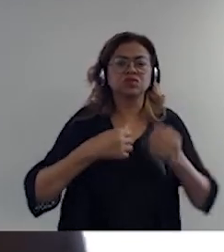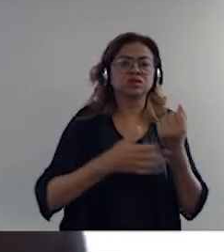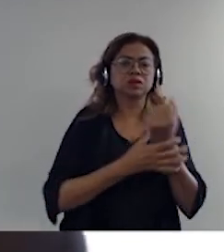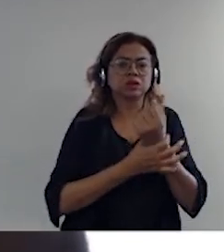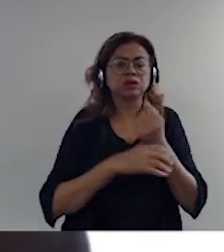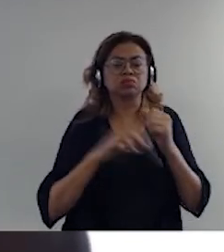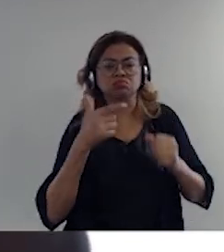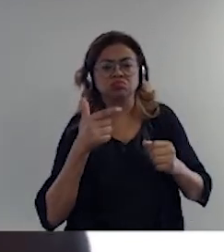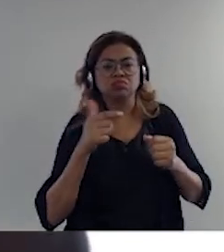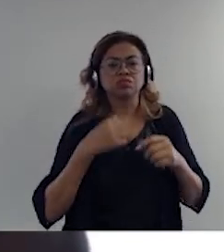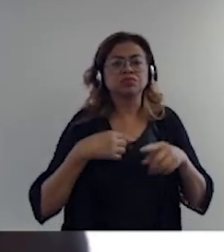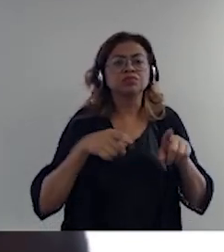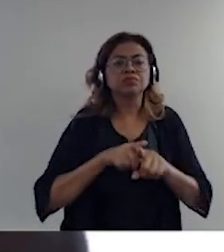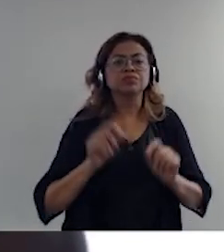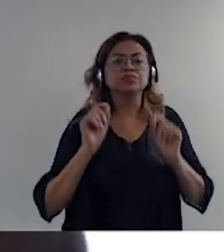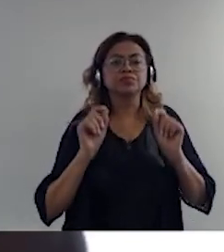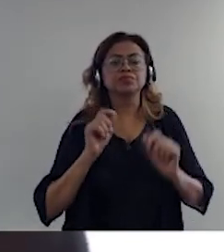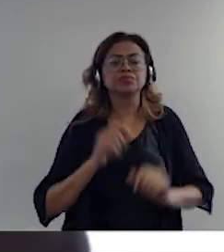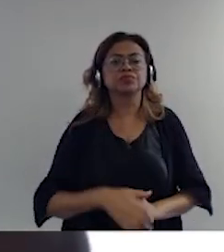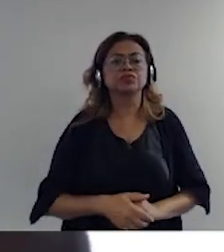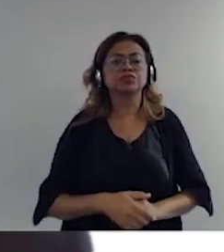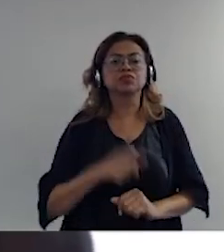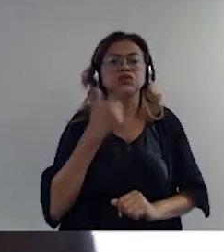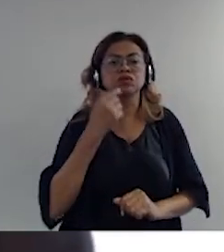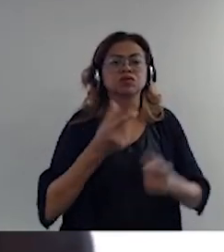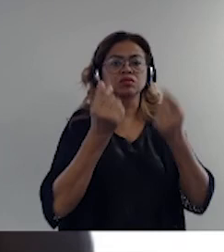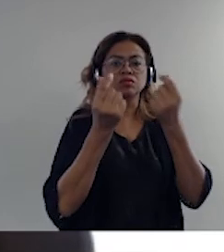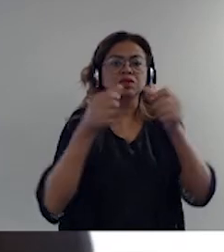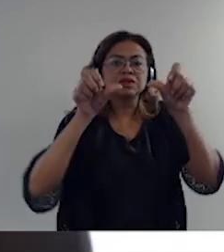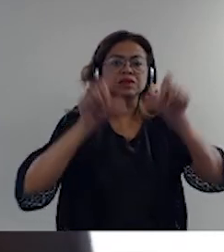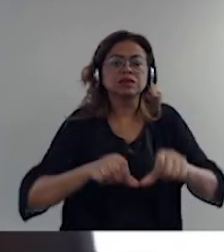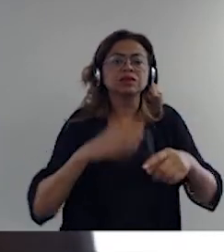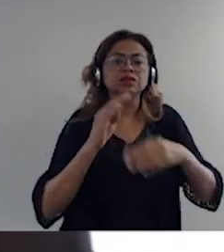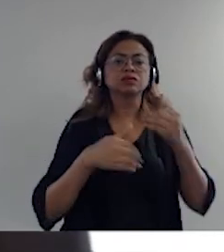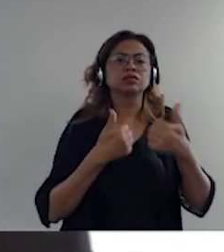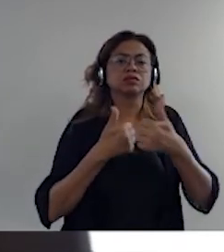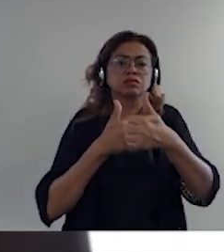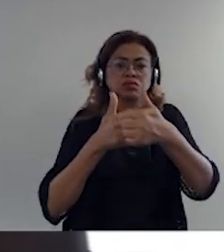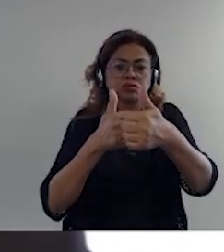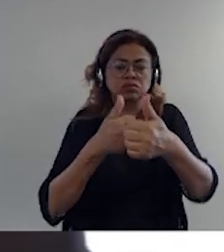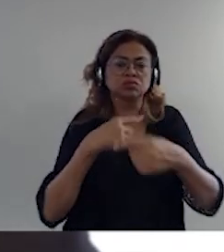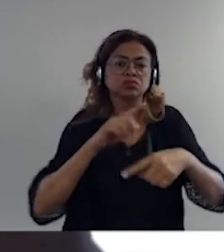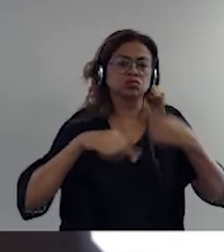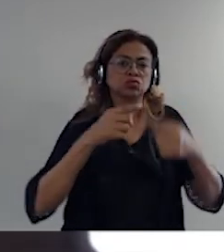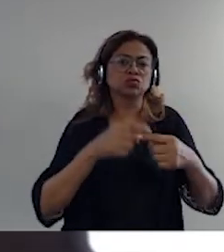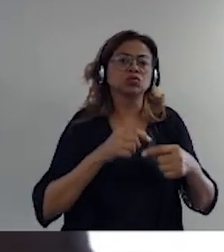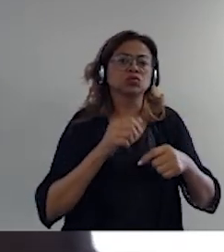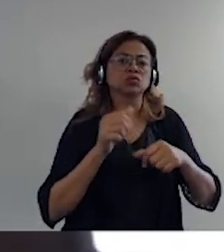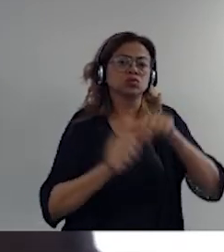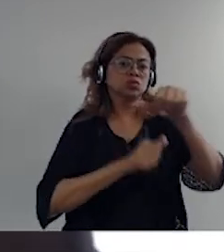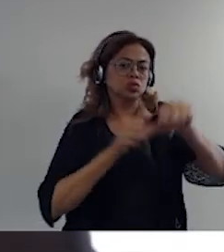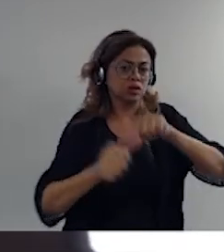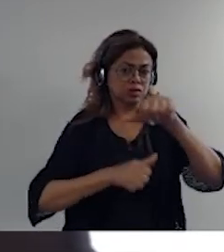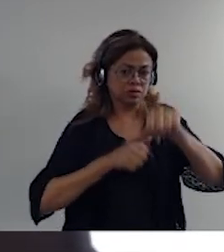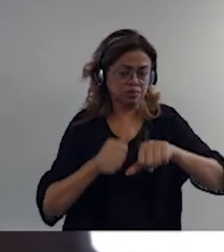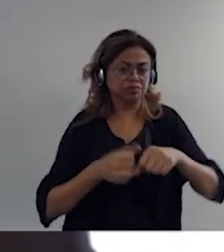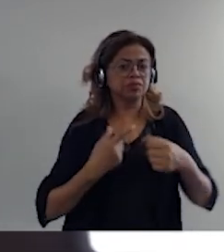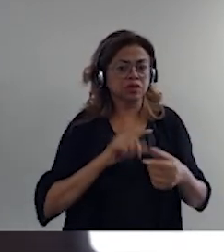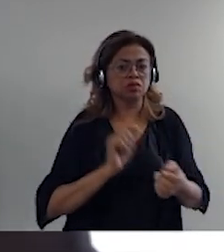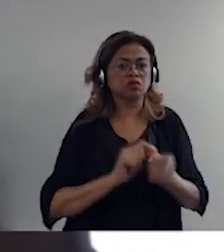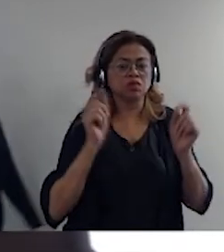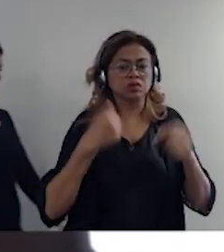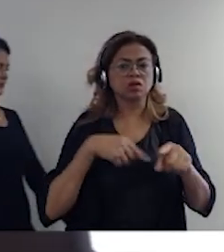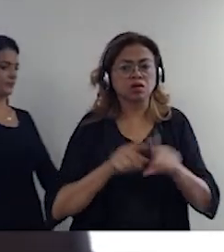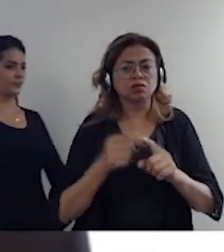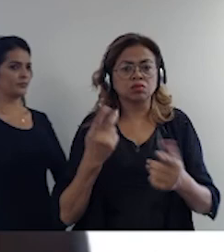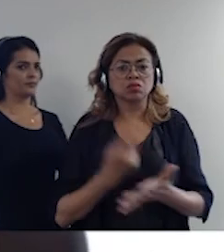incerteza e insegurança, essas crises são seguidas por reforma. Foi assim, por